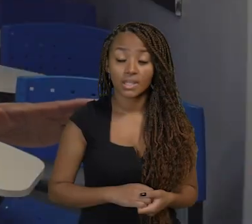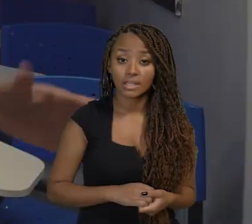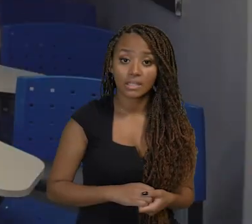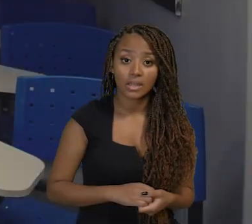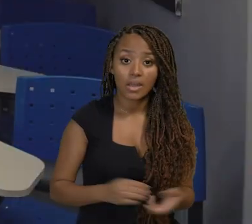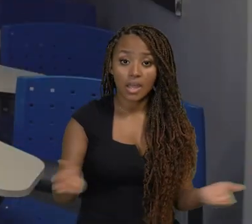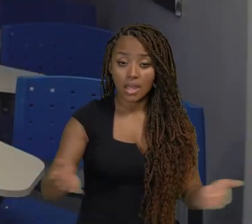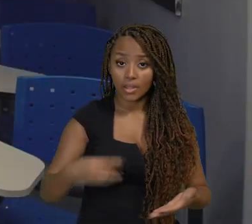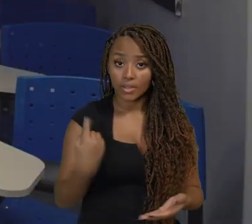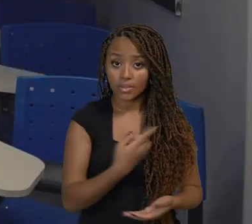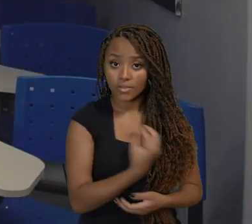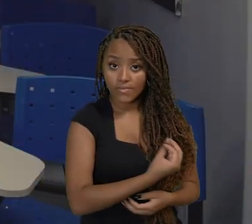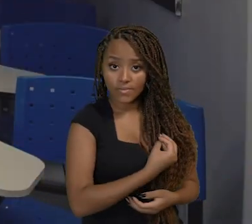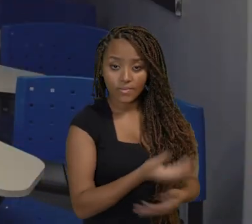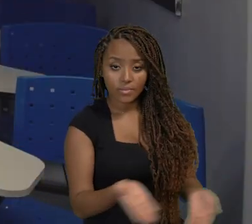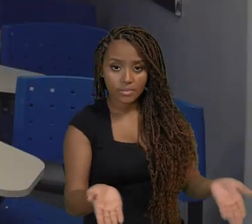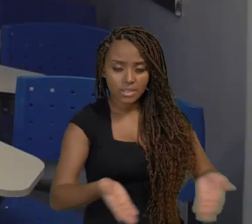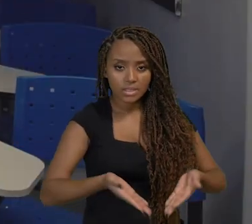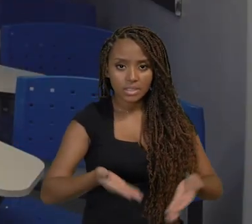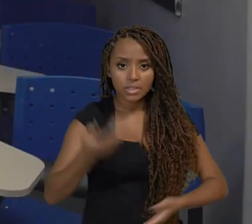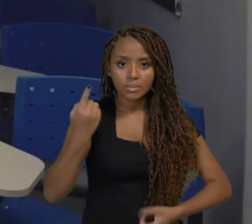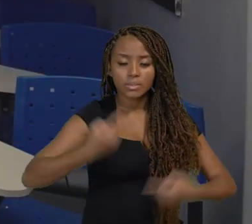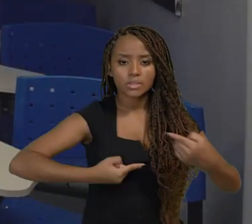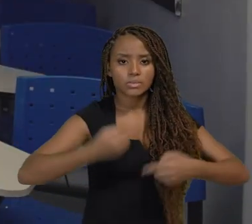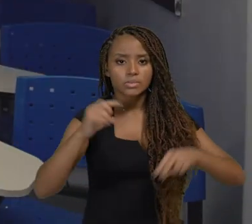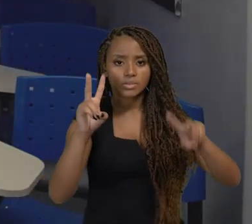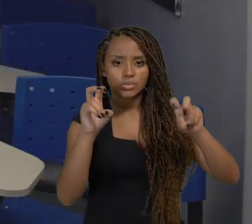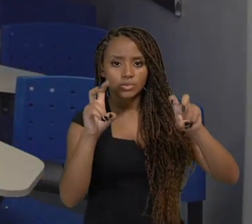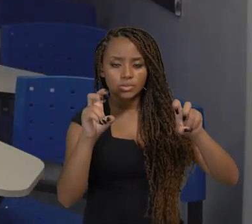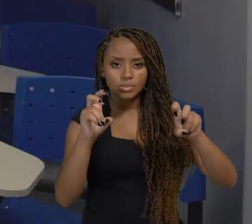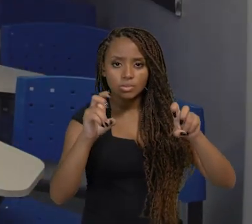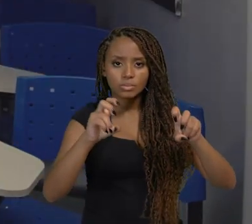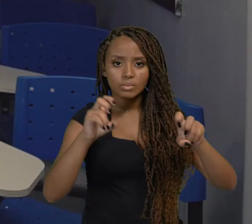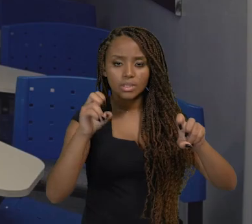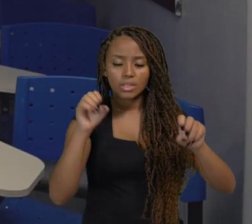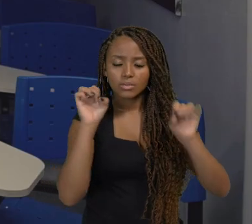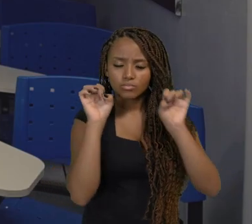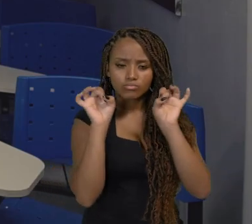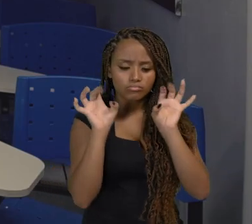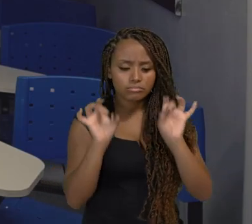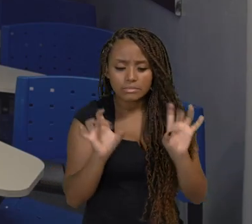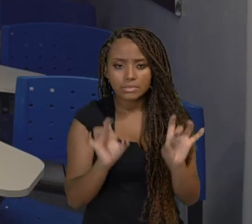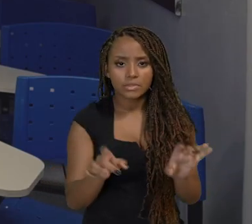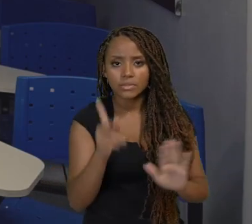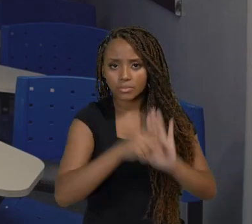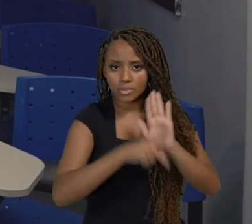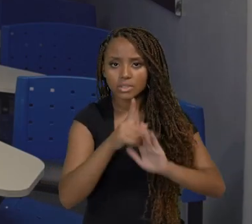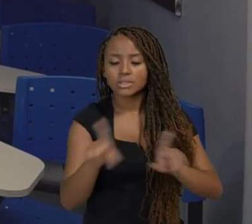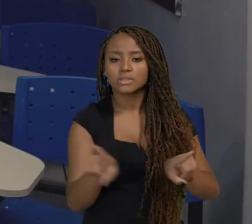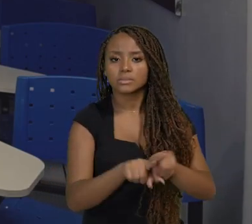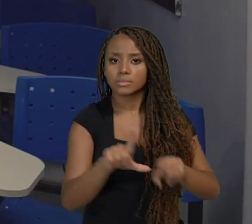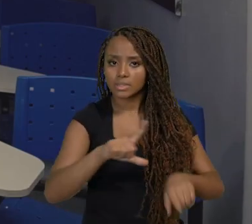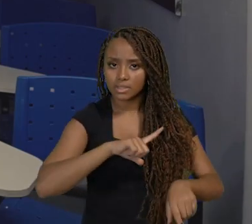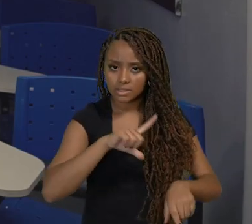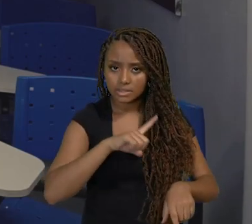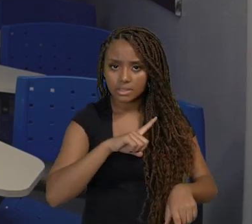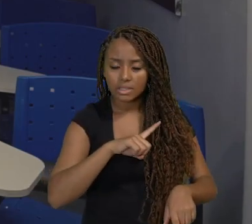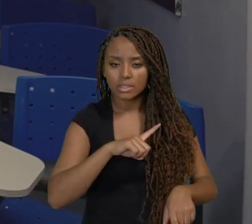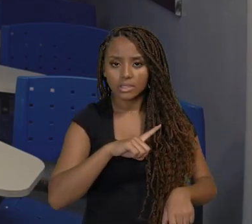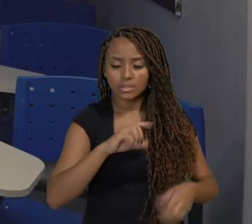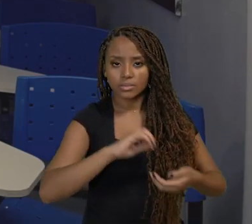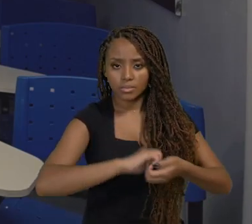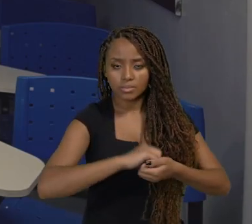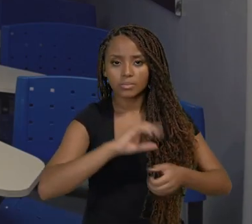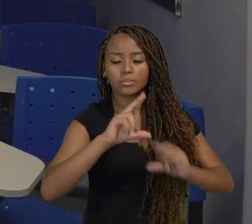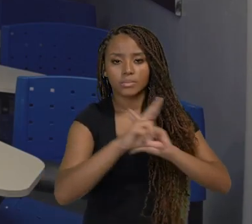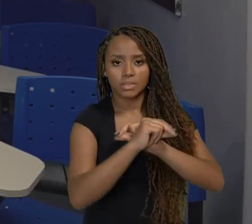E aí, pessoal, agora nós estamos aqui para falar um pouquinho sobre um ótimo projeto que também existe aqui no Campus Patos de Minas. Ele se chama